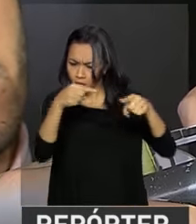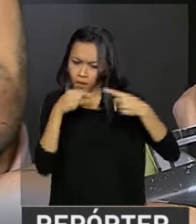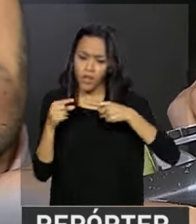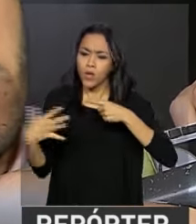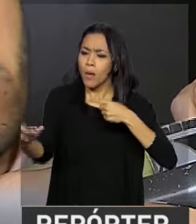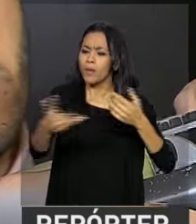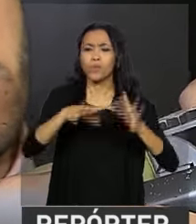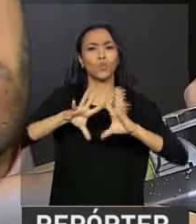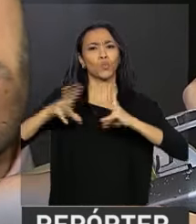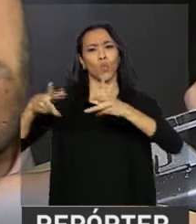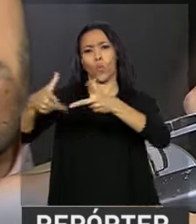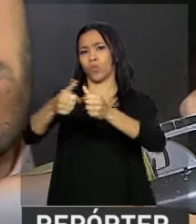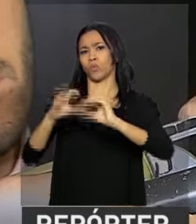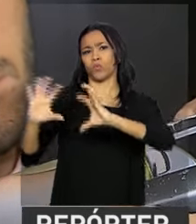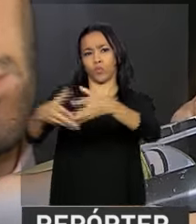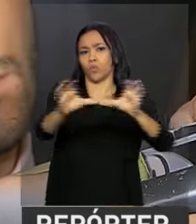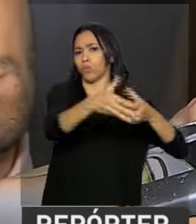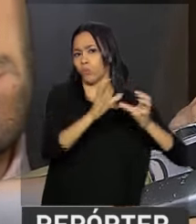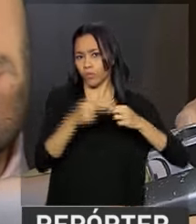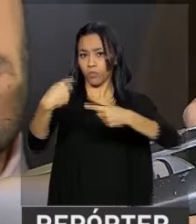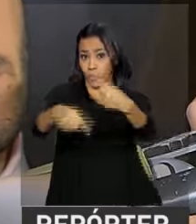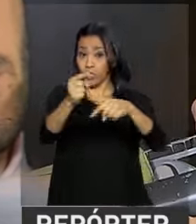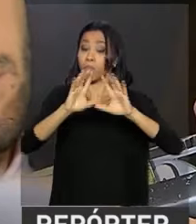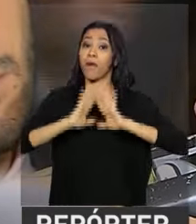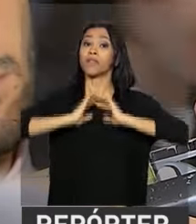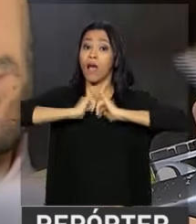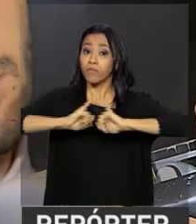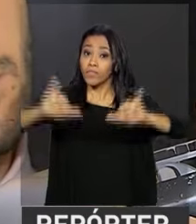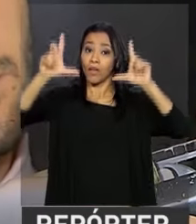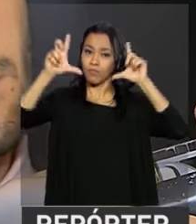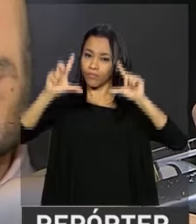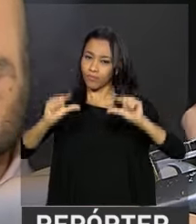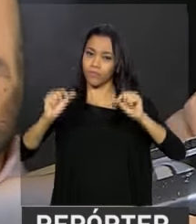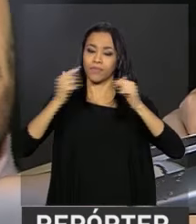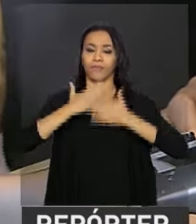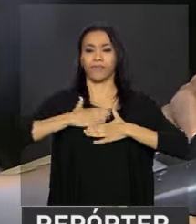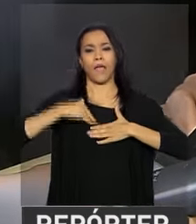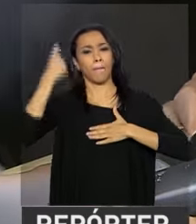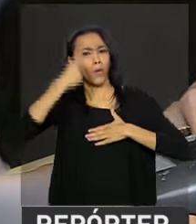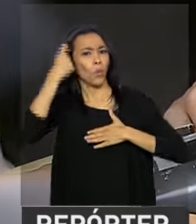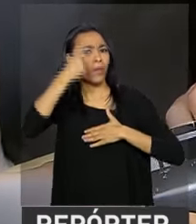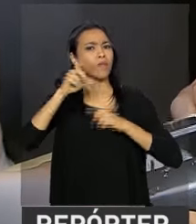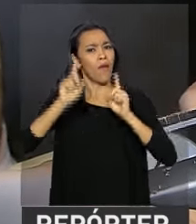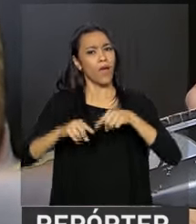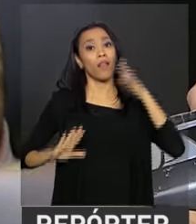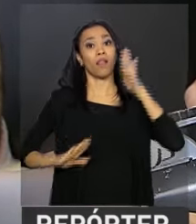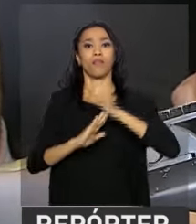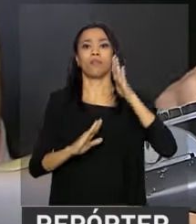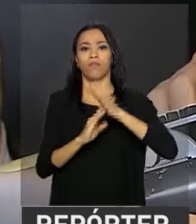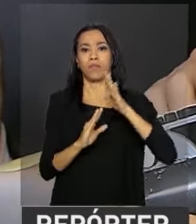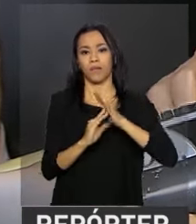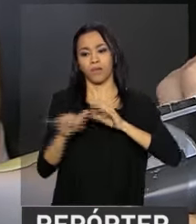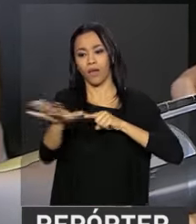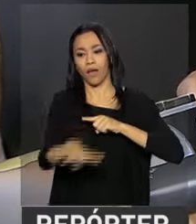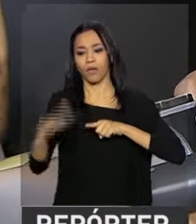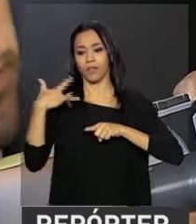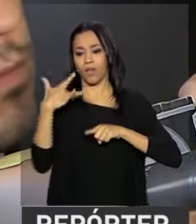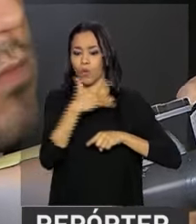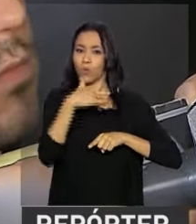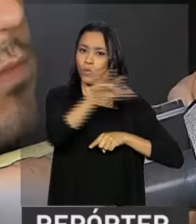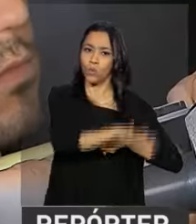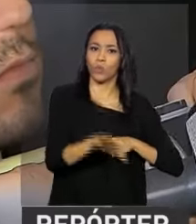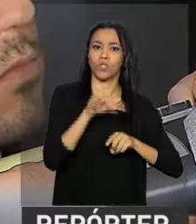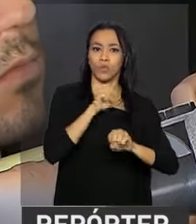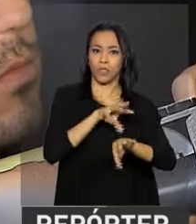com todos os partidos, mas acima de tudo para tranquilizar que a preocupação maior, que era a limitação dos gastos de saúde e educação,